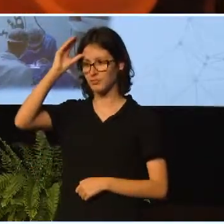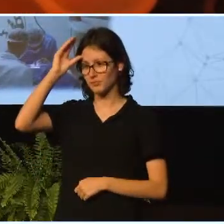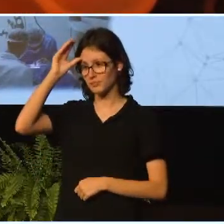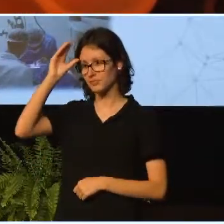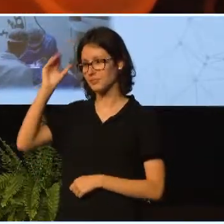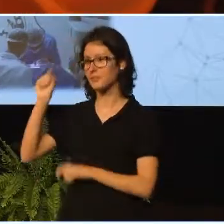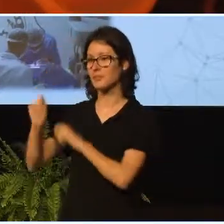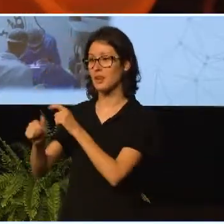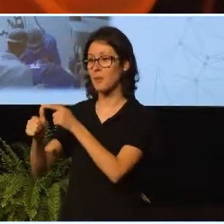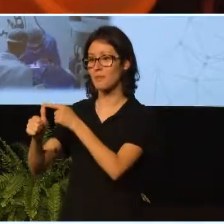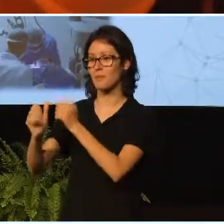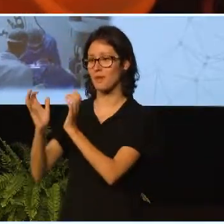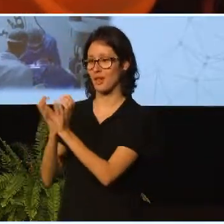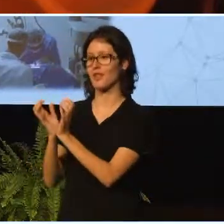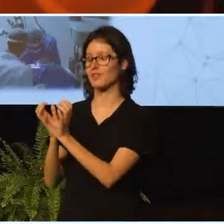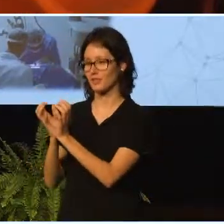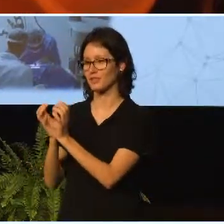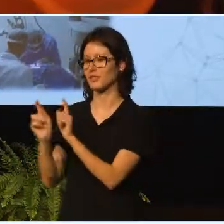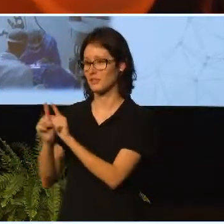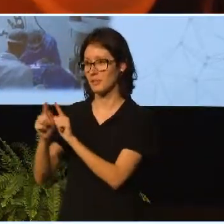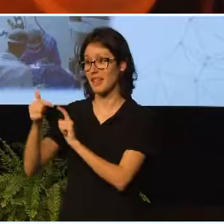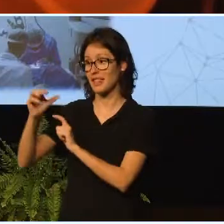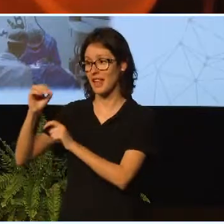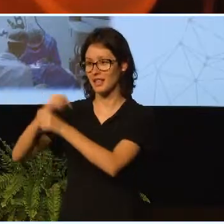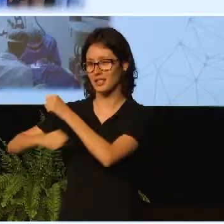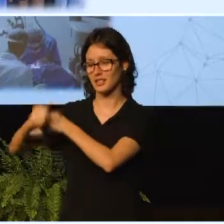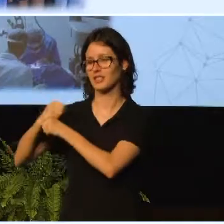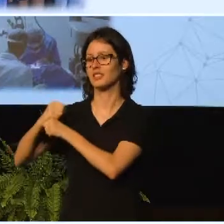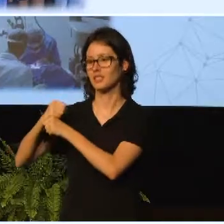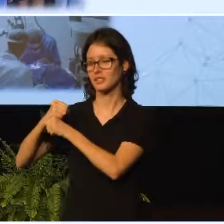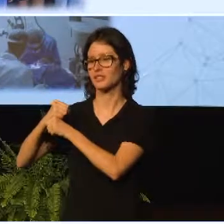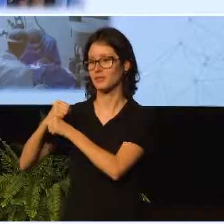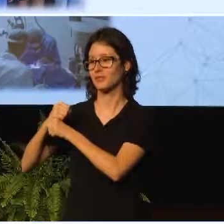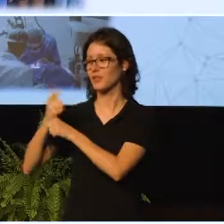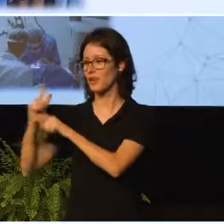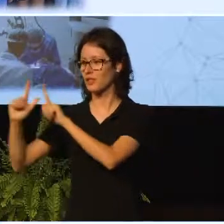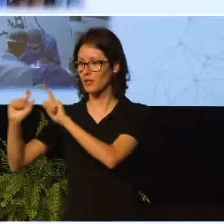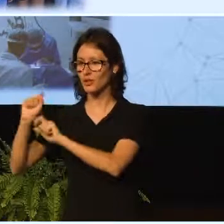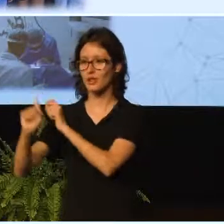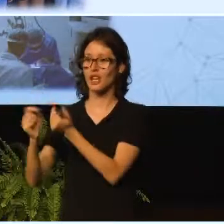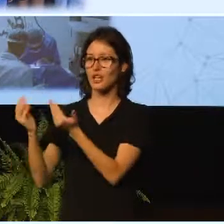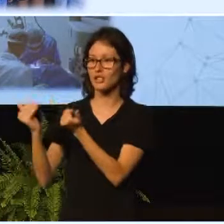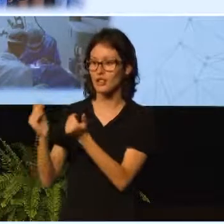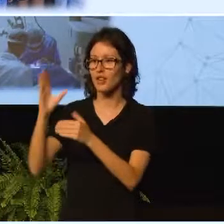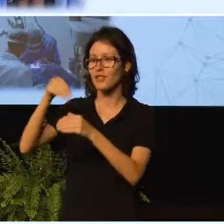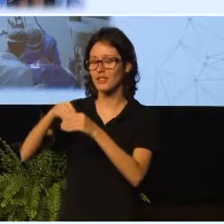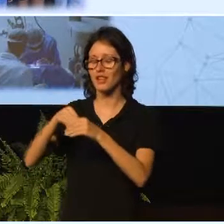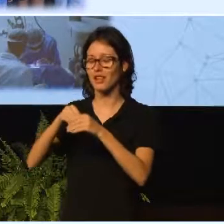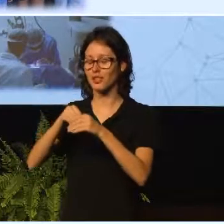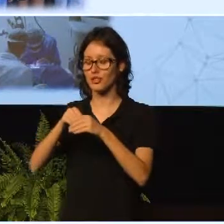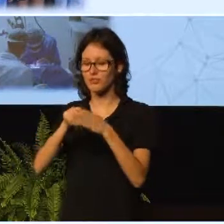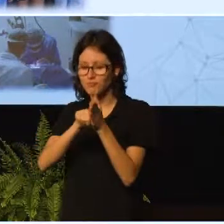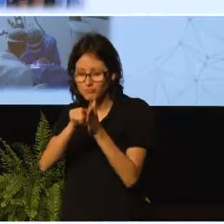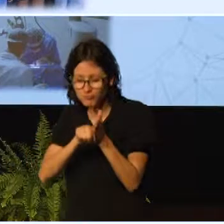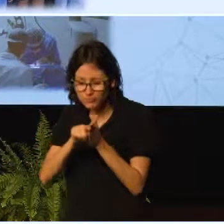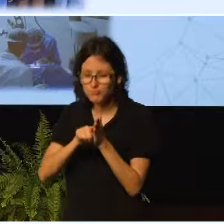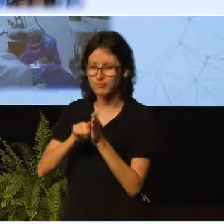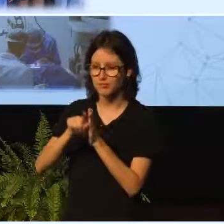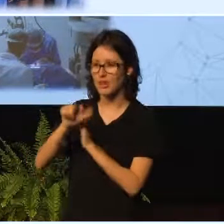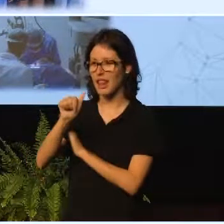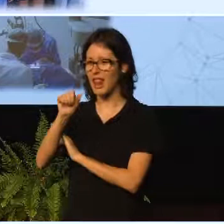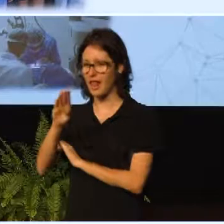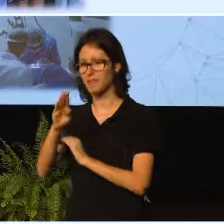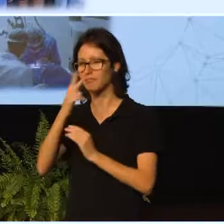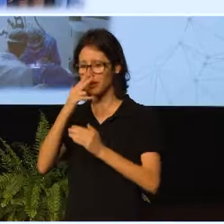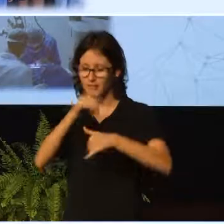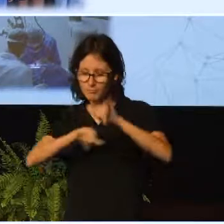a primeira turma que nós tivemos 10 anos atrás, e aqui jovens dentro do nosso laboratório, lá no Instituto. Então